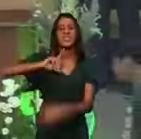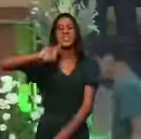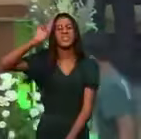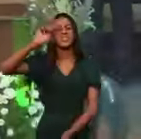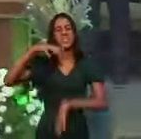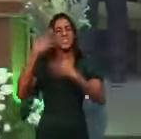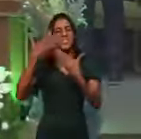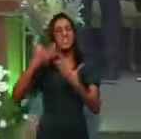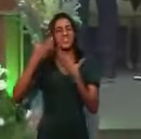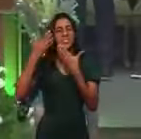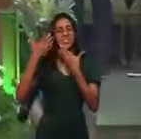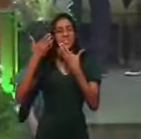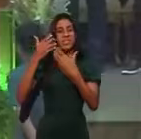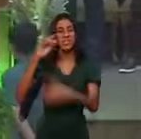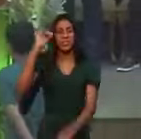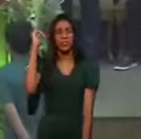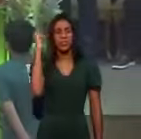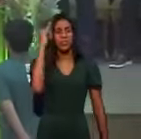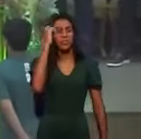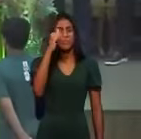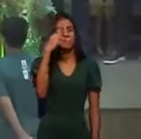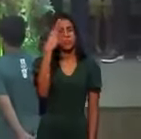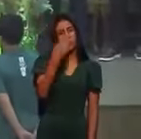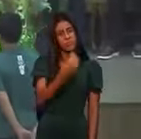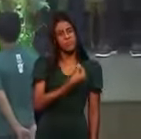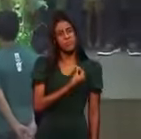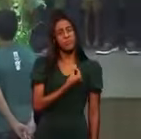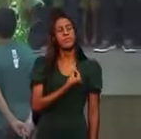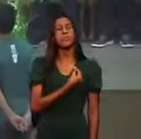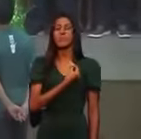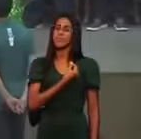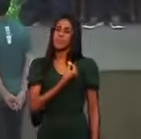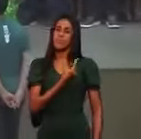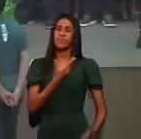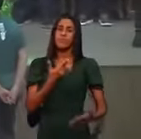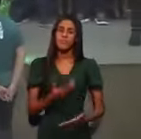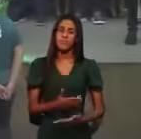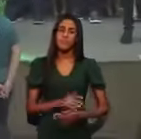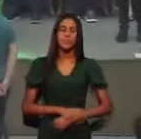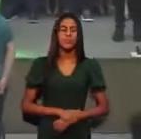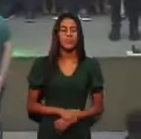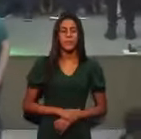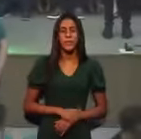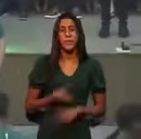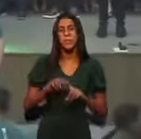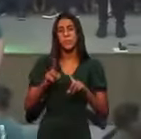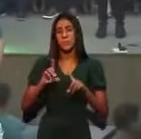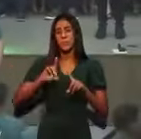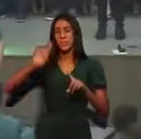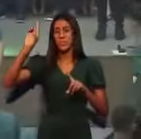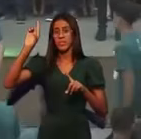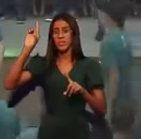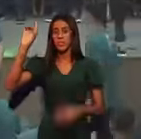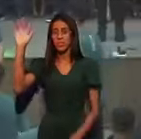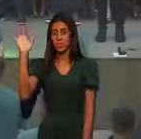você. Deus pode usar outros de outra maneira, mas o que Deus colocou no meu coração foi essa